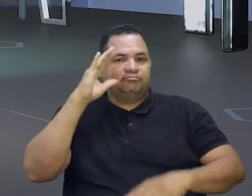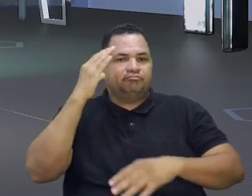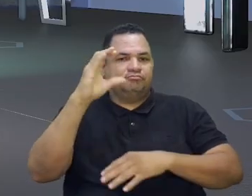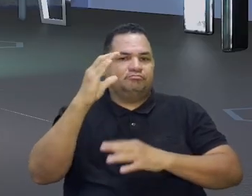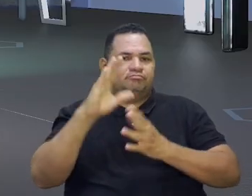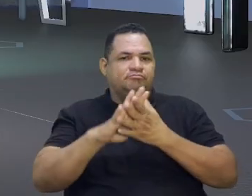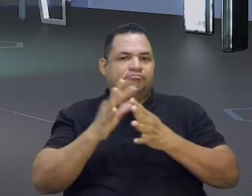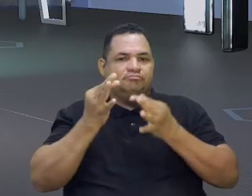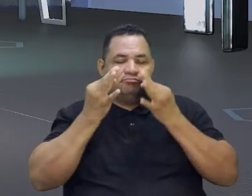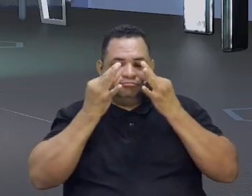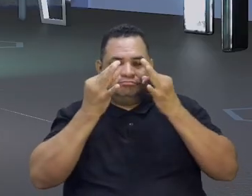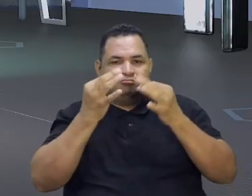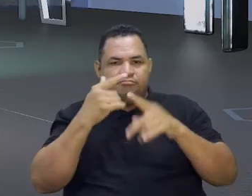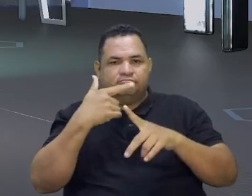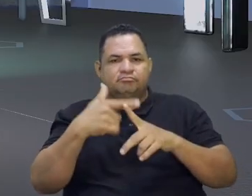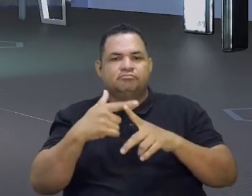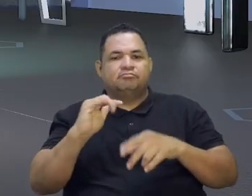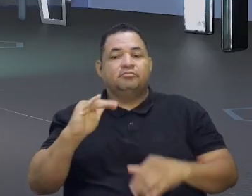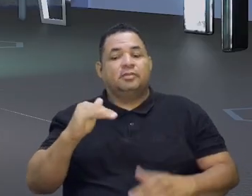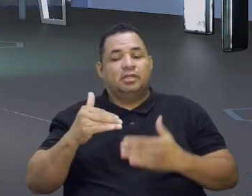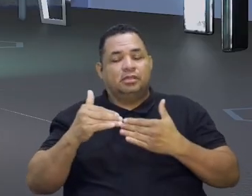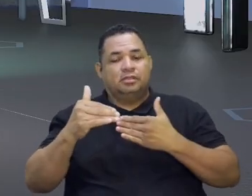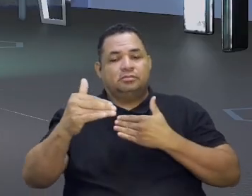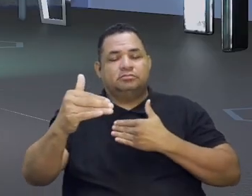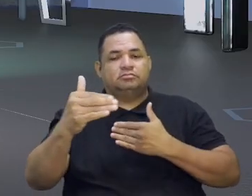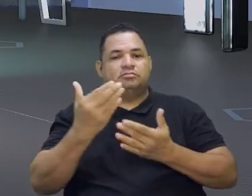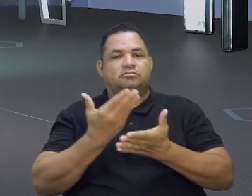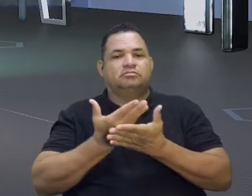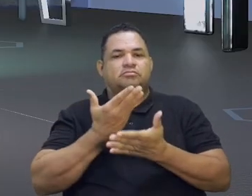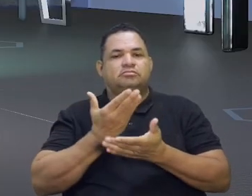vocês fiquem antenadinhos porque nas próximas aulas